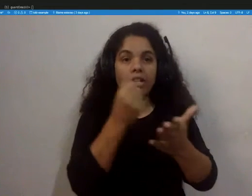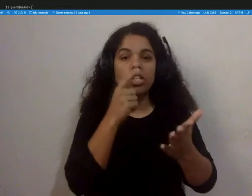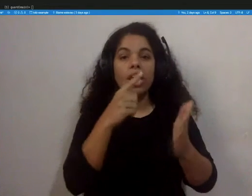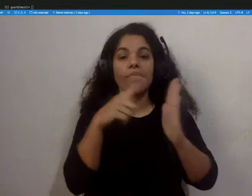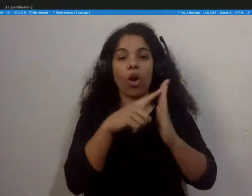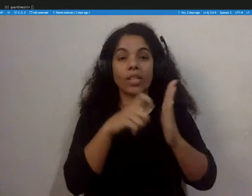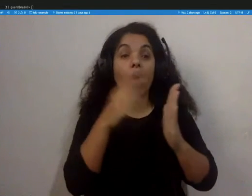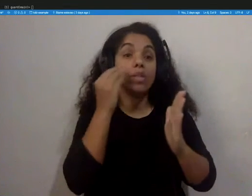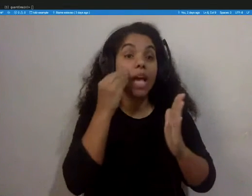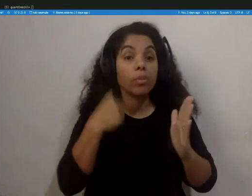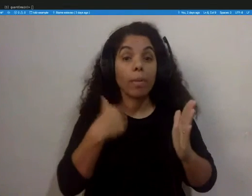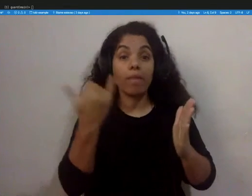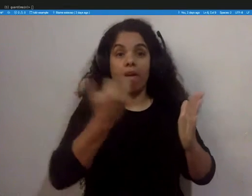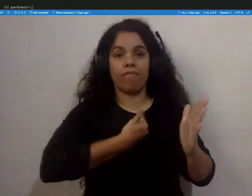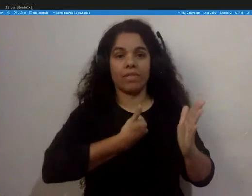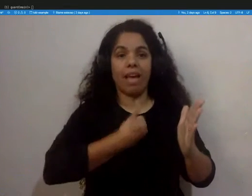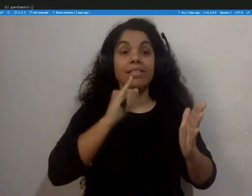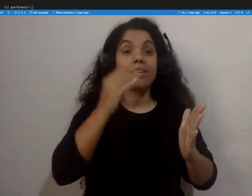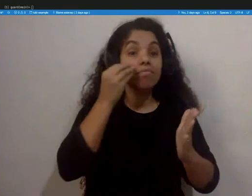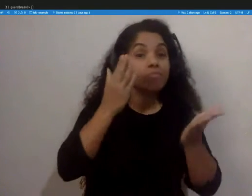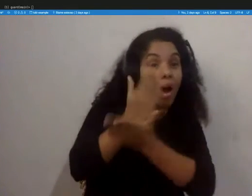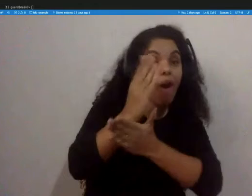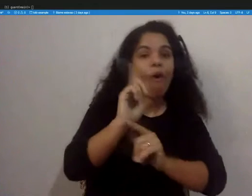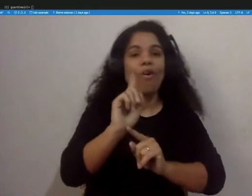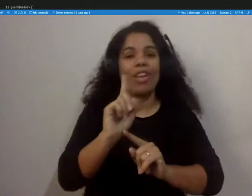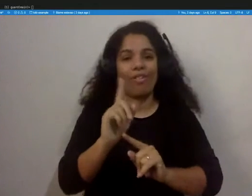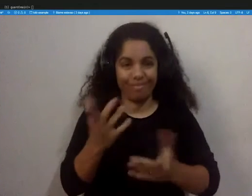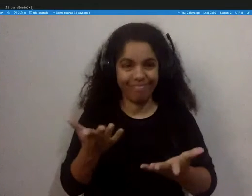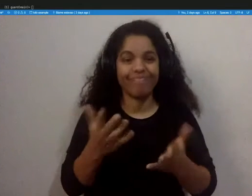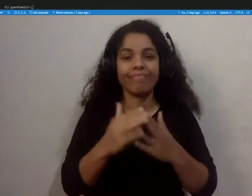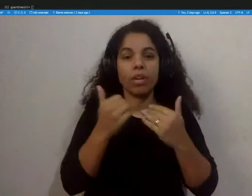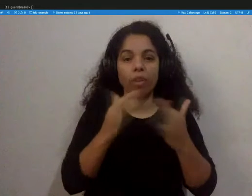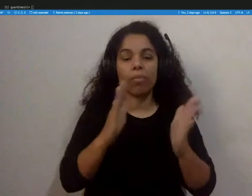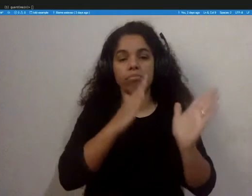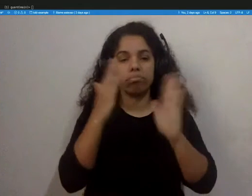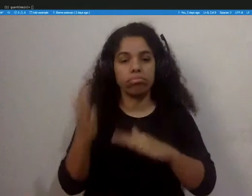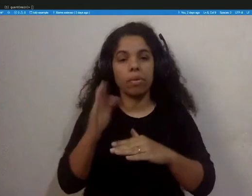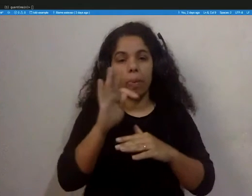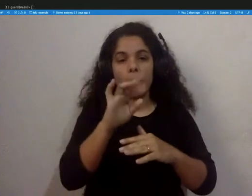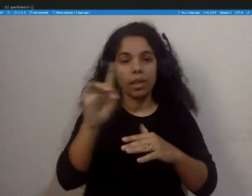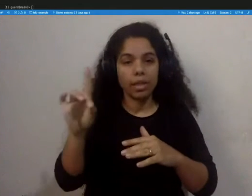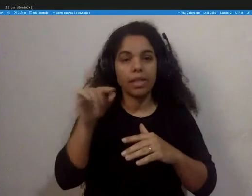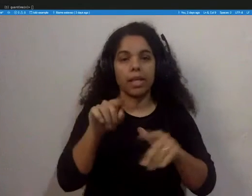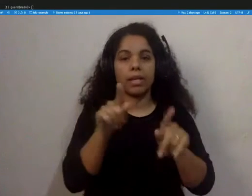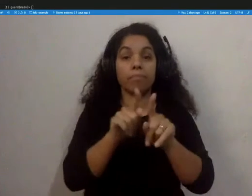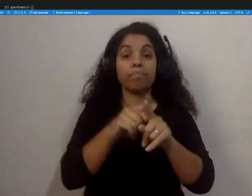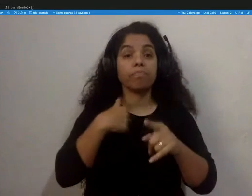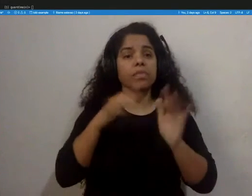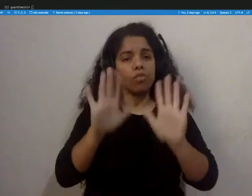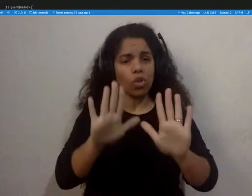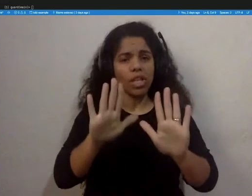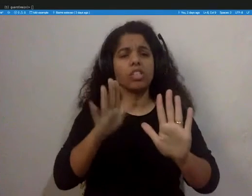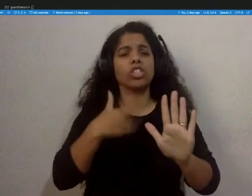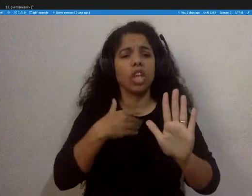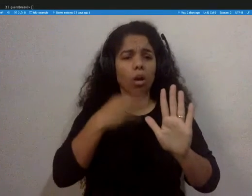teste para mim e vai me avisar se o teste passou ou não. Então, a gente vai começar o processo de TDD aqui. E aí eu vou deixar o